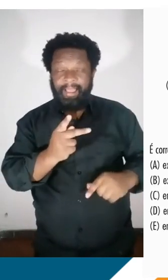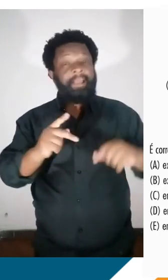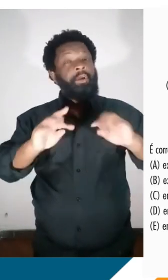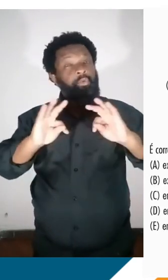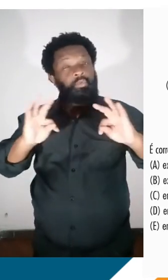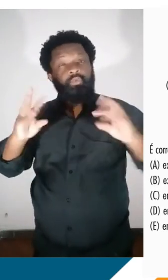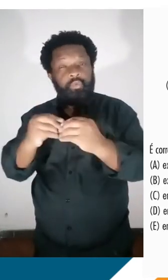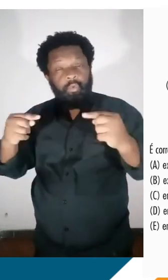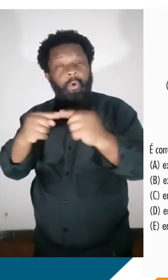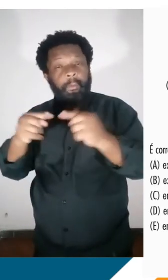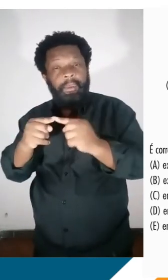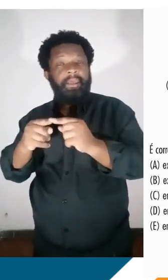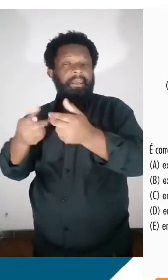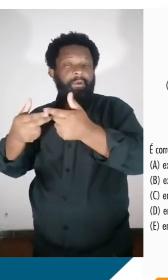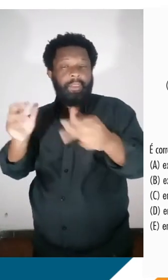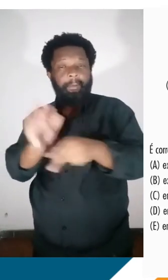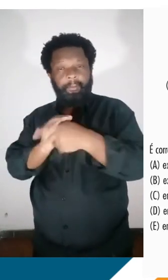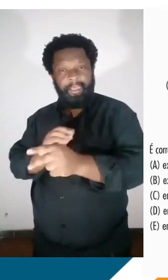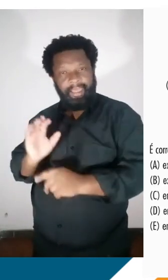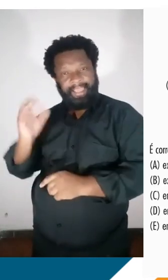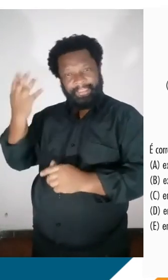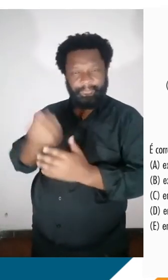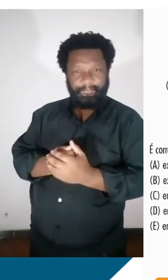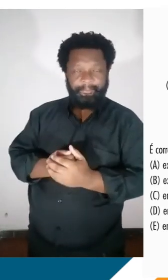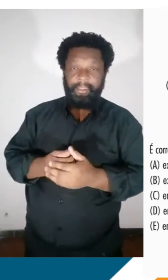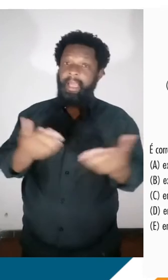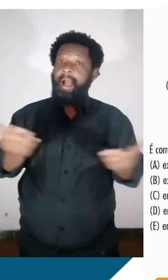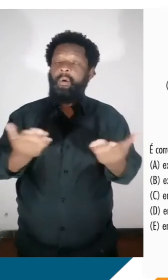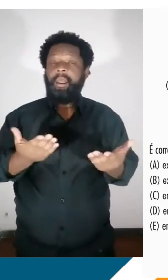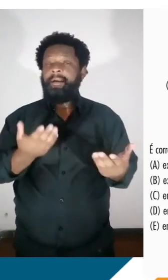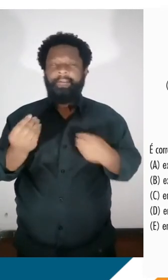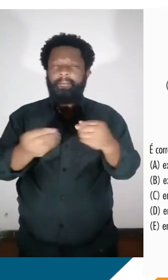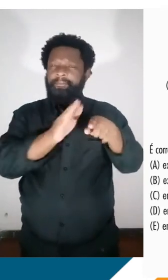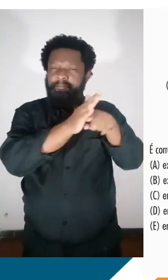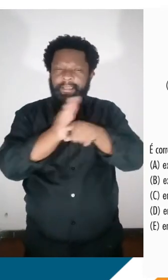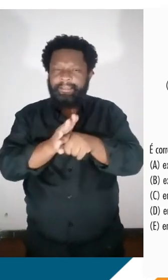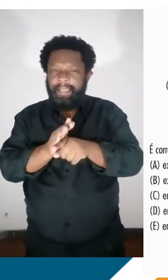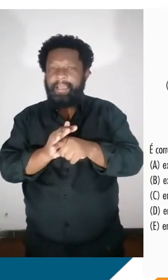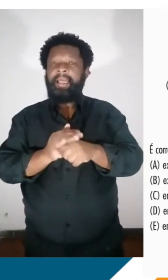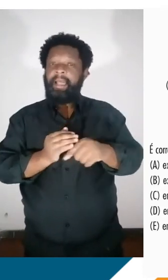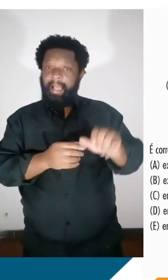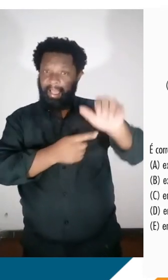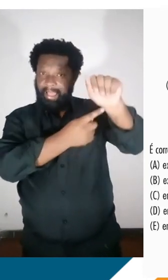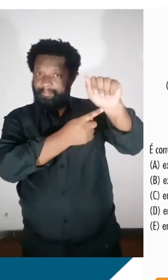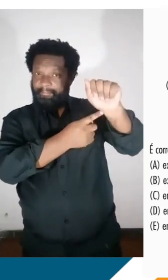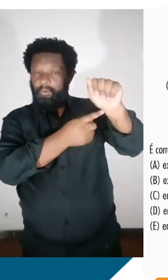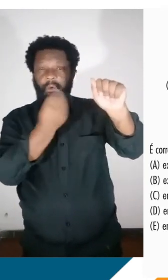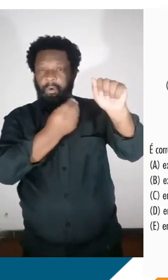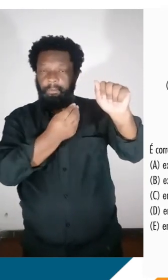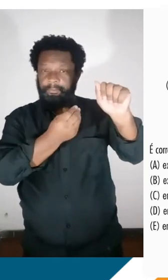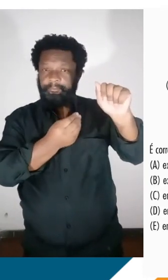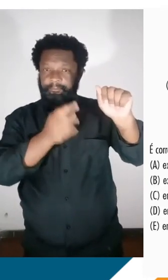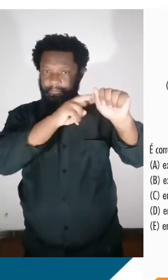os coeficientes que estão sendo utilizados na sua reação, tá bom? Agora, então vamos analisar a afirmativa A. A